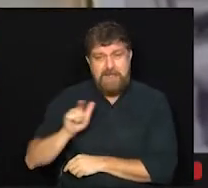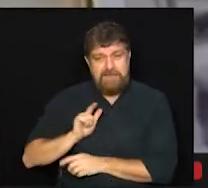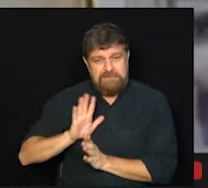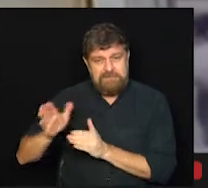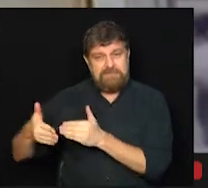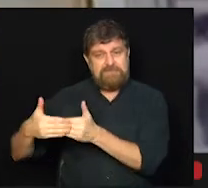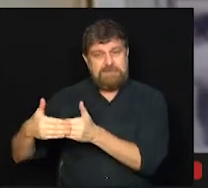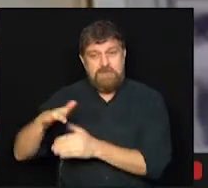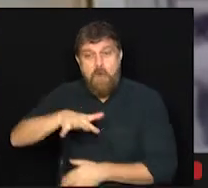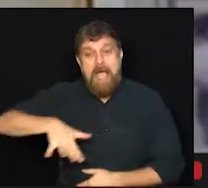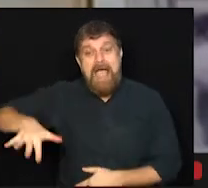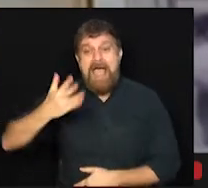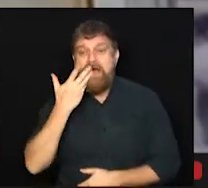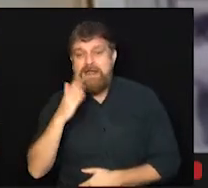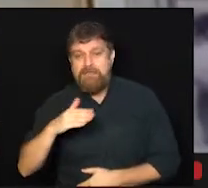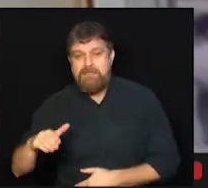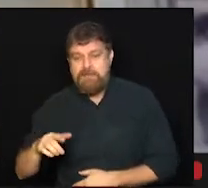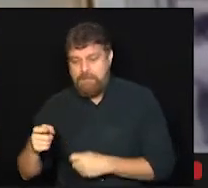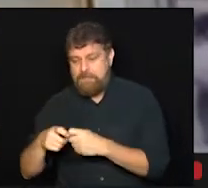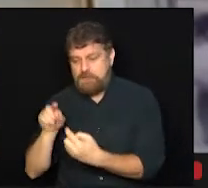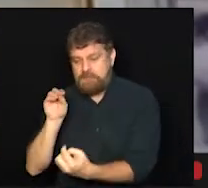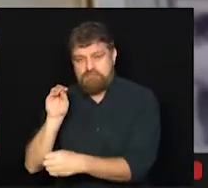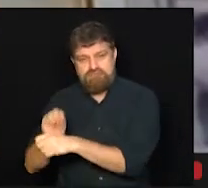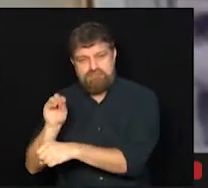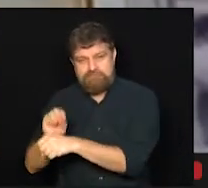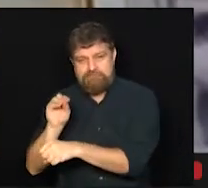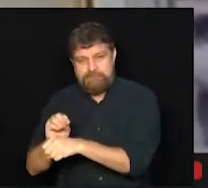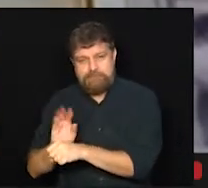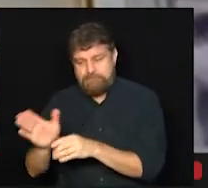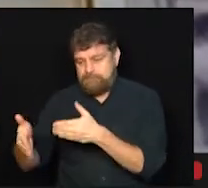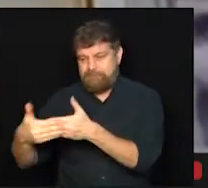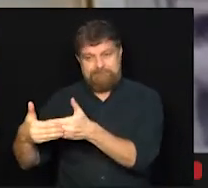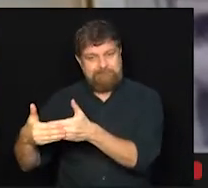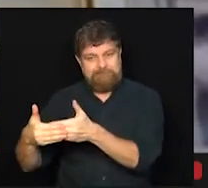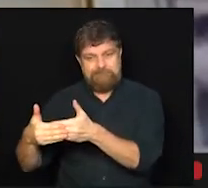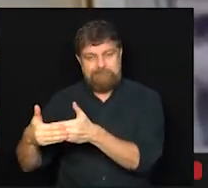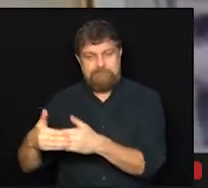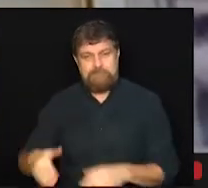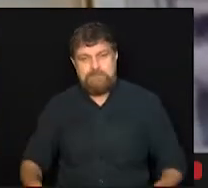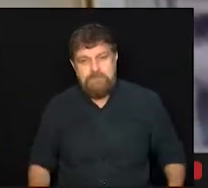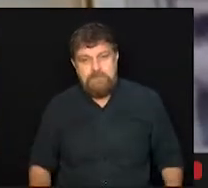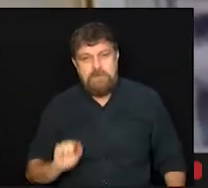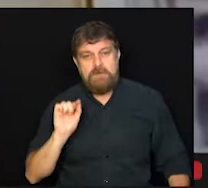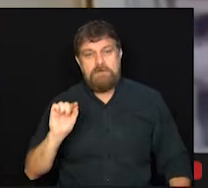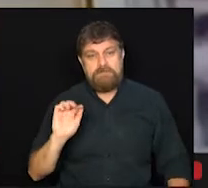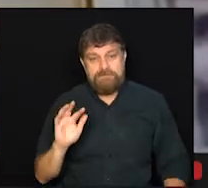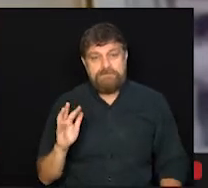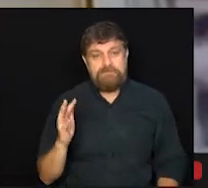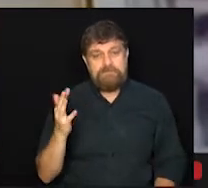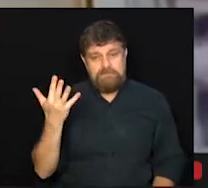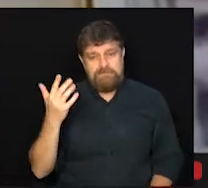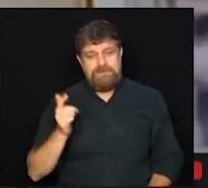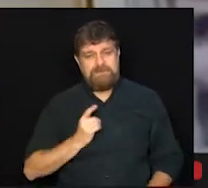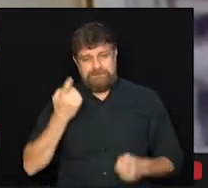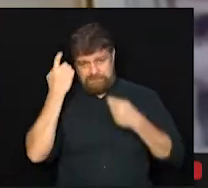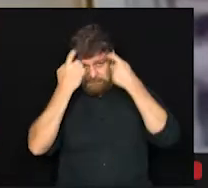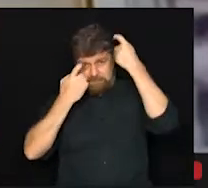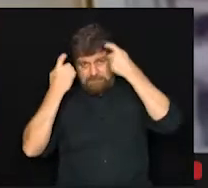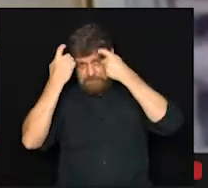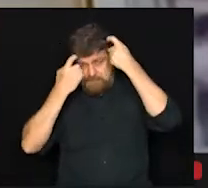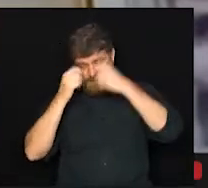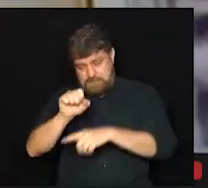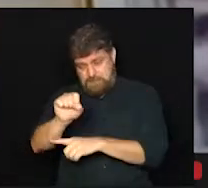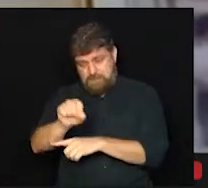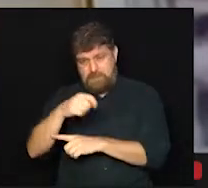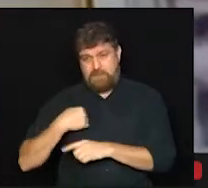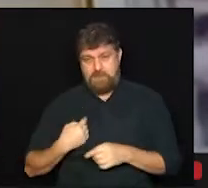fechamento da pediatria em Sumaré, o atendimento de pediatria em Sumaré, o que causa uma preocupação muito grande, sim, para a